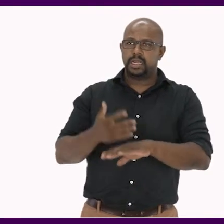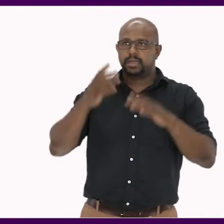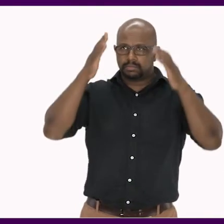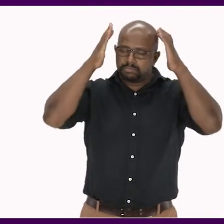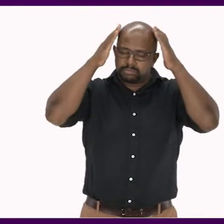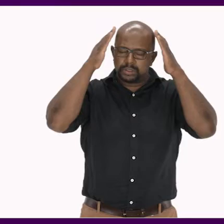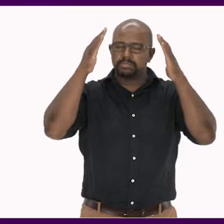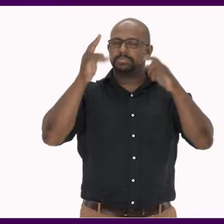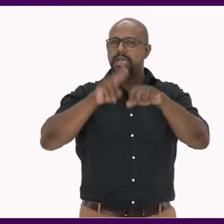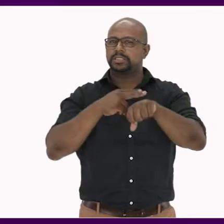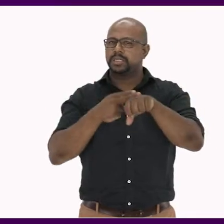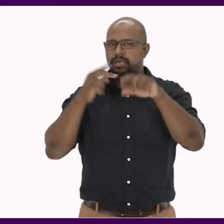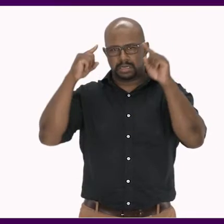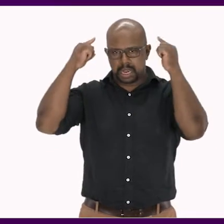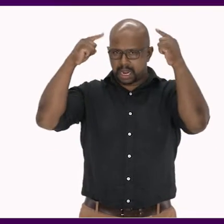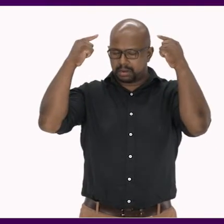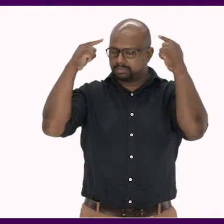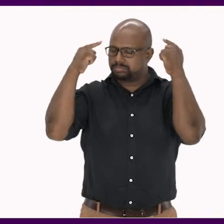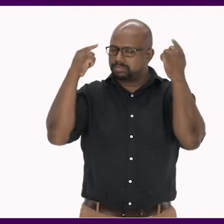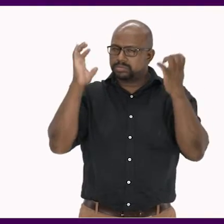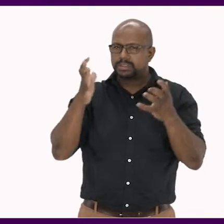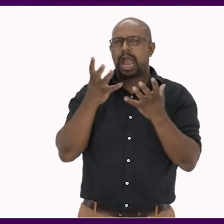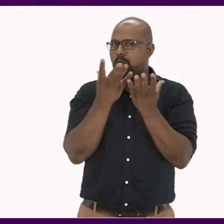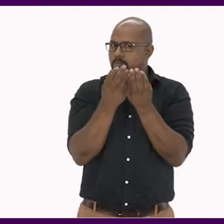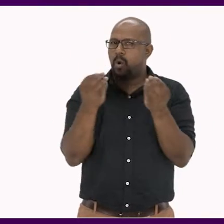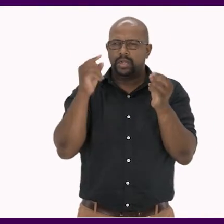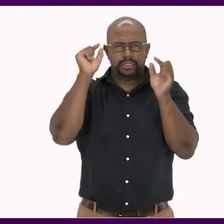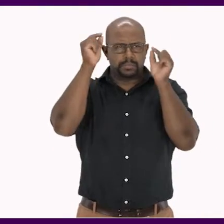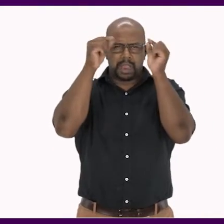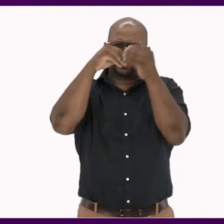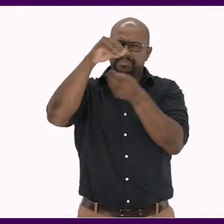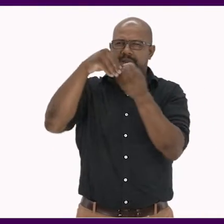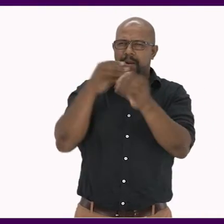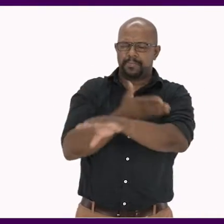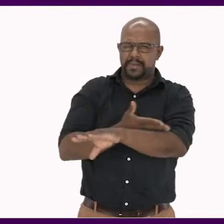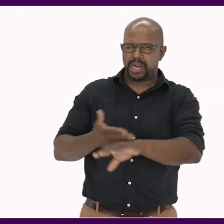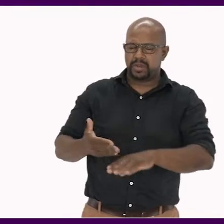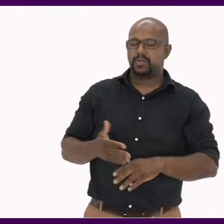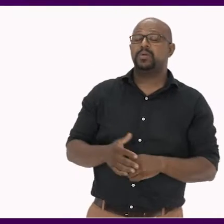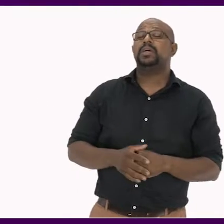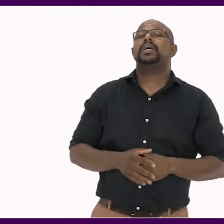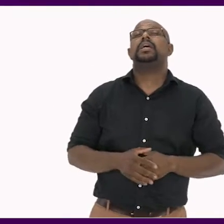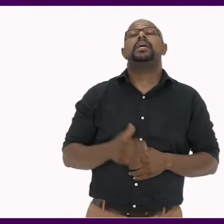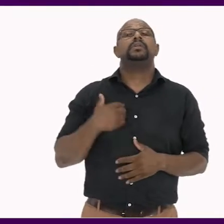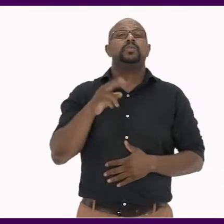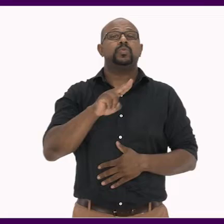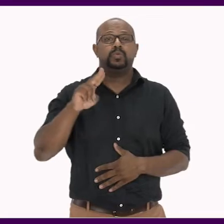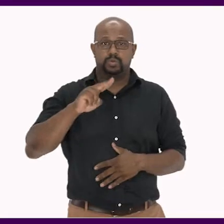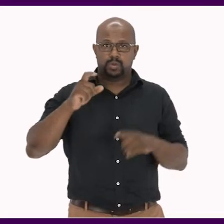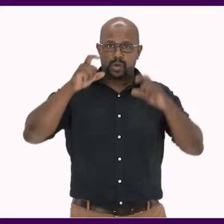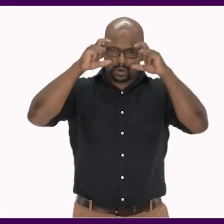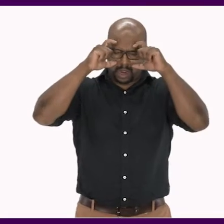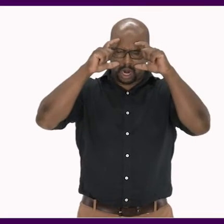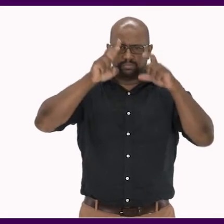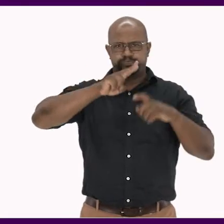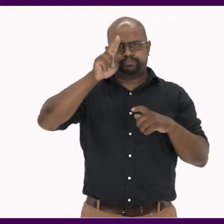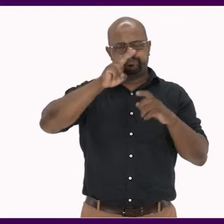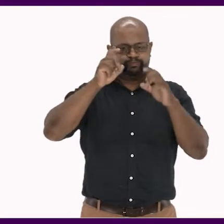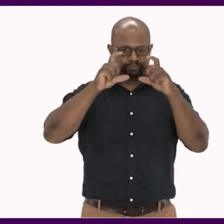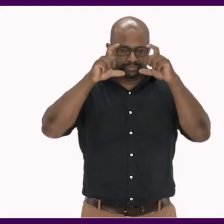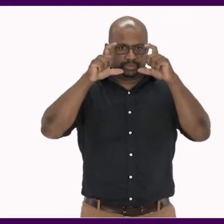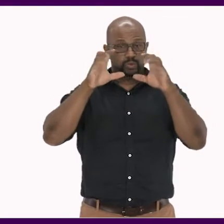cabelos castanhos, caracolados, já com bastante cabelo branco misturado. Eu uso um óculos